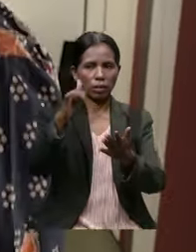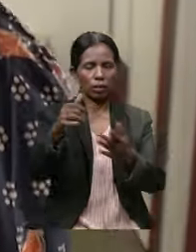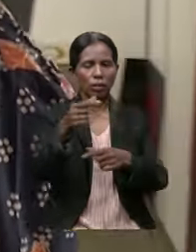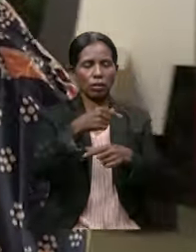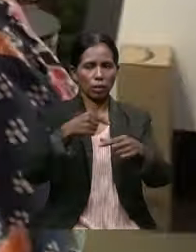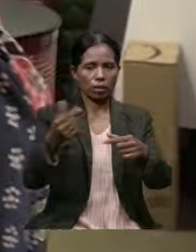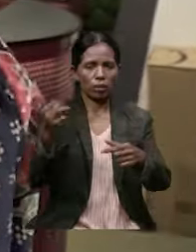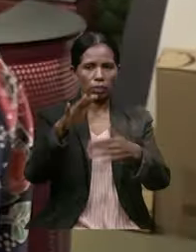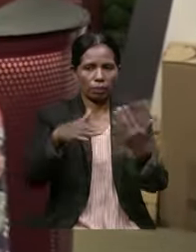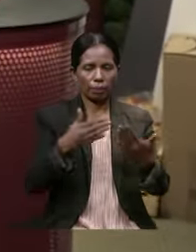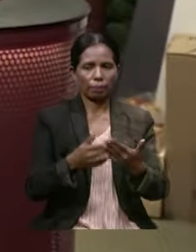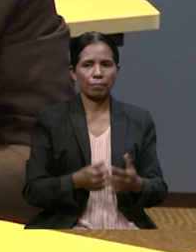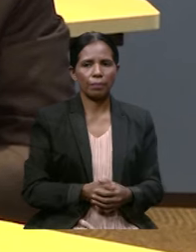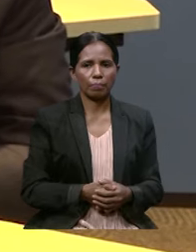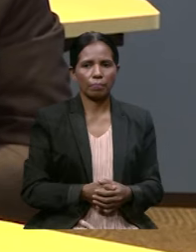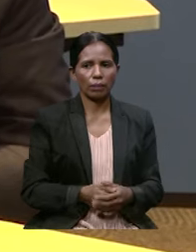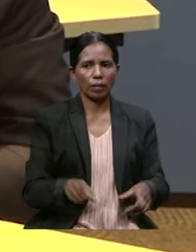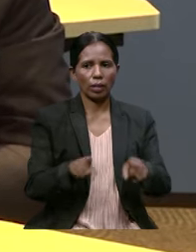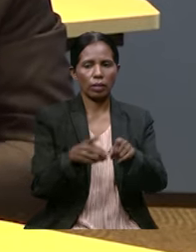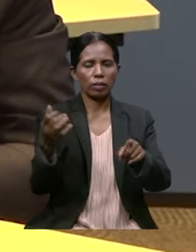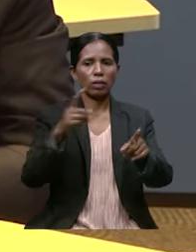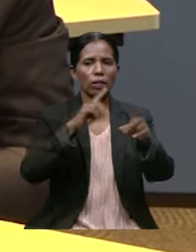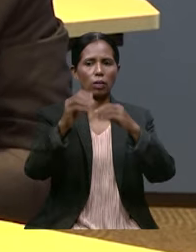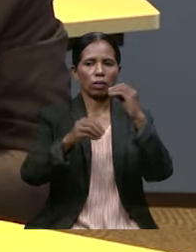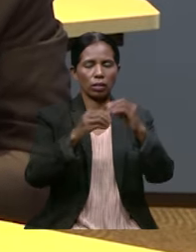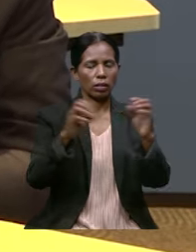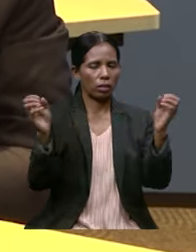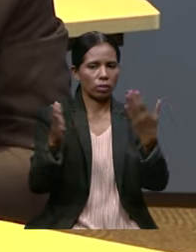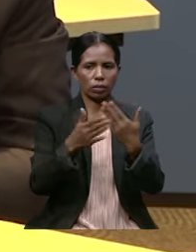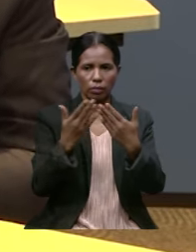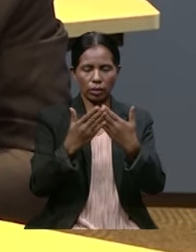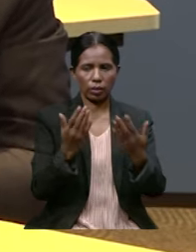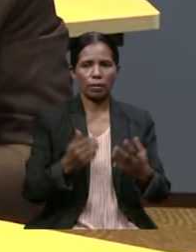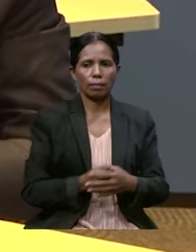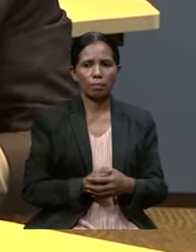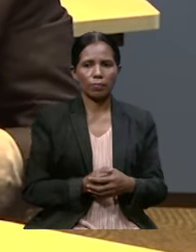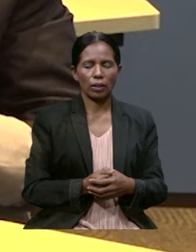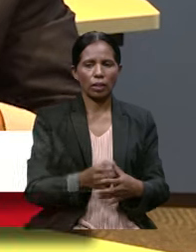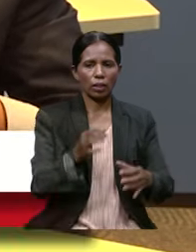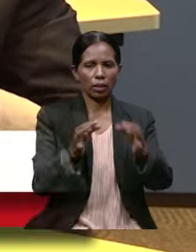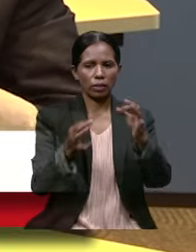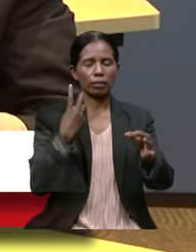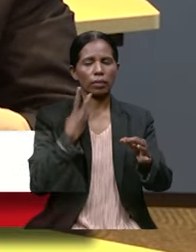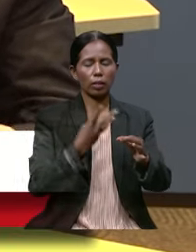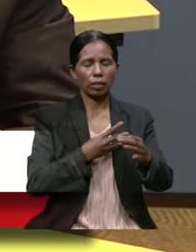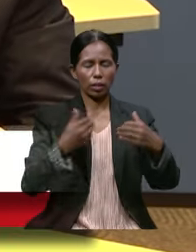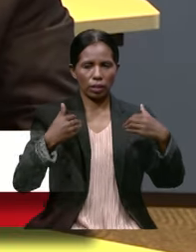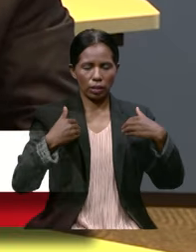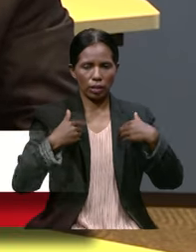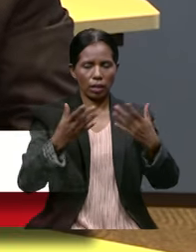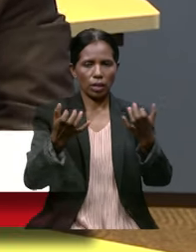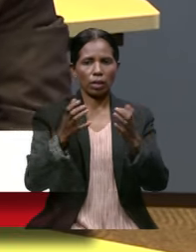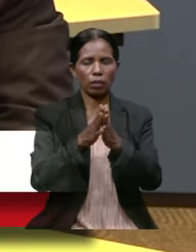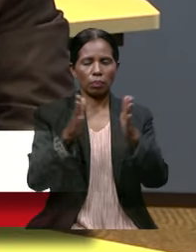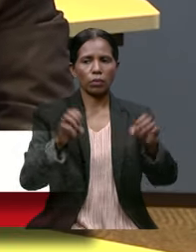creatividade sira. Taus ane so insir ni explicação la os fácil. Mas que ita ia interesse bot atu